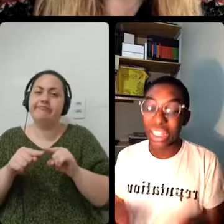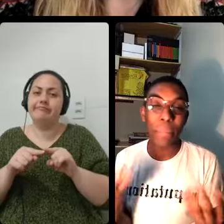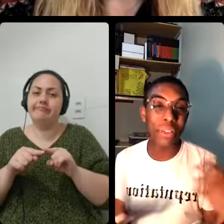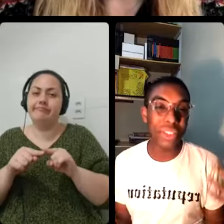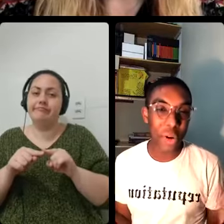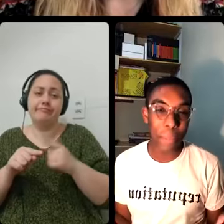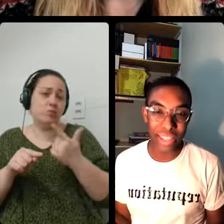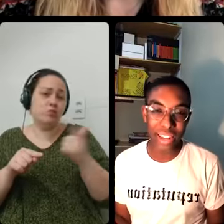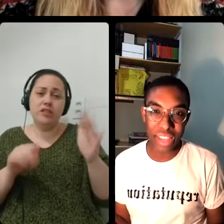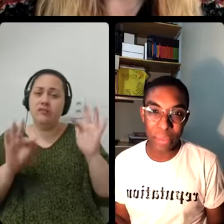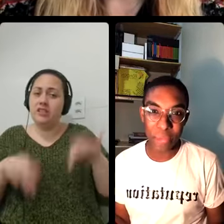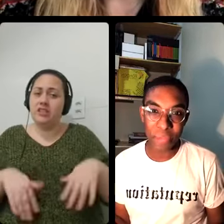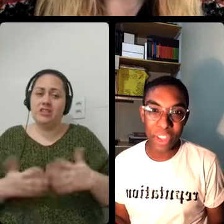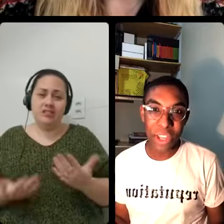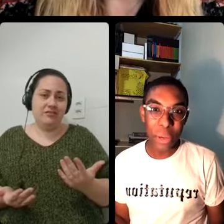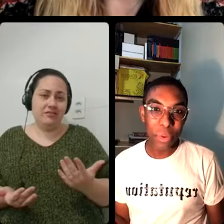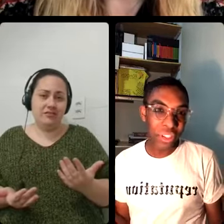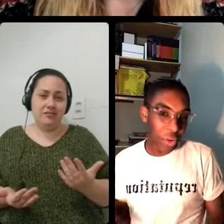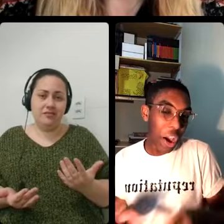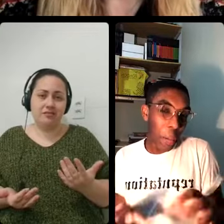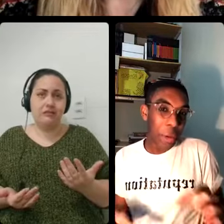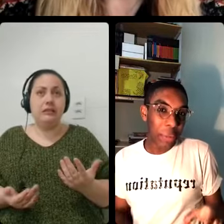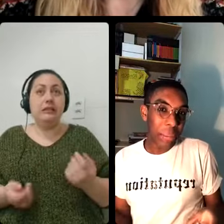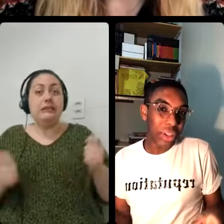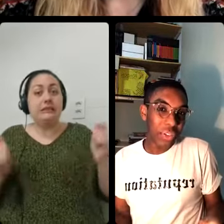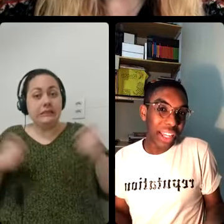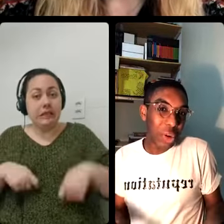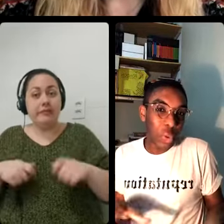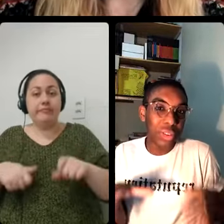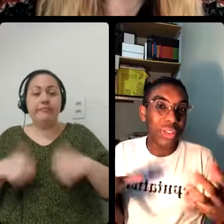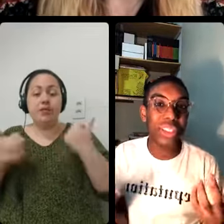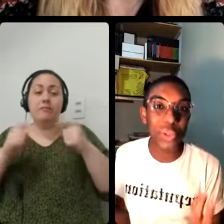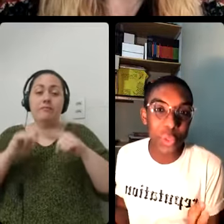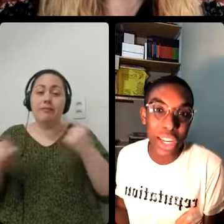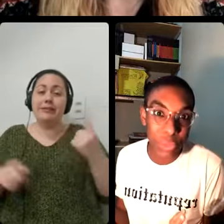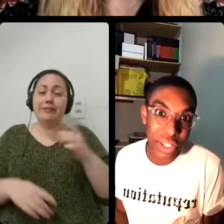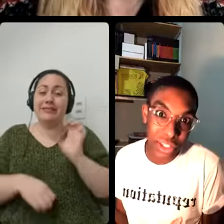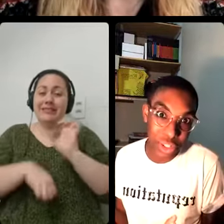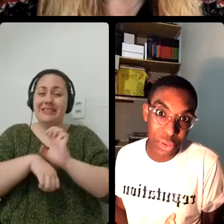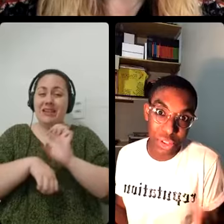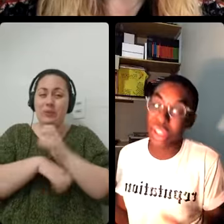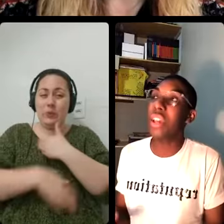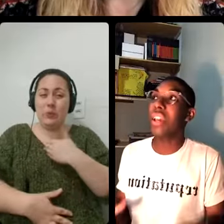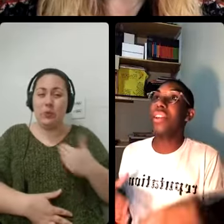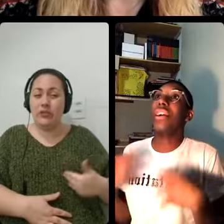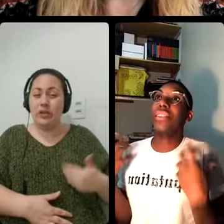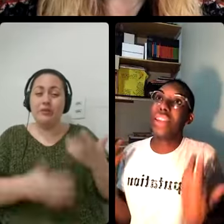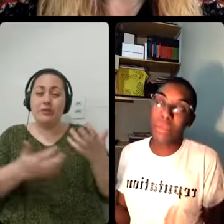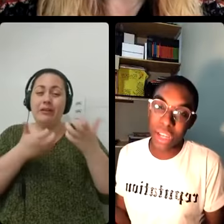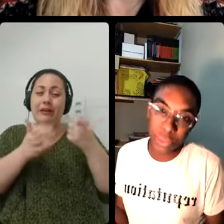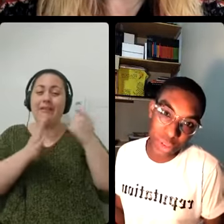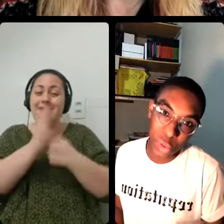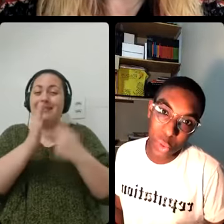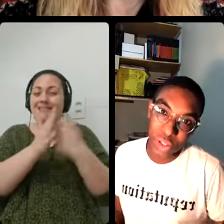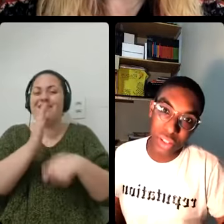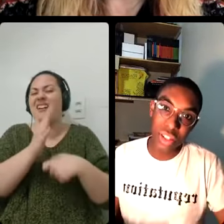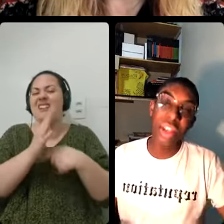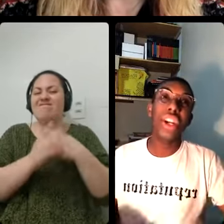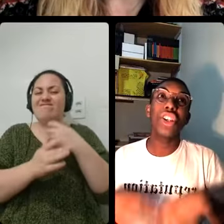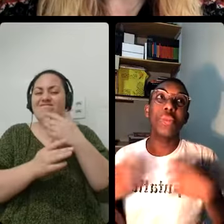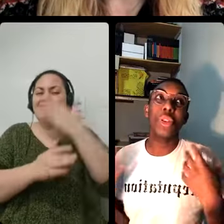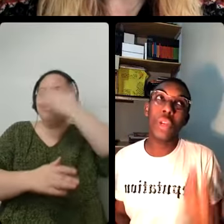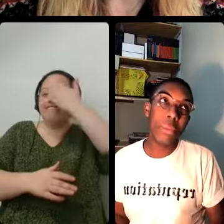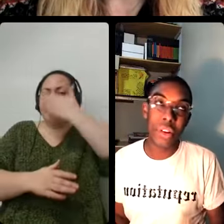querendo tapar o sol com a peneira, sabe? Porque o real problema não está na construção de mais presídios e encarcerar mais pessoas